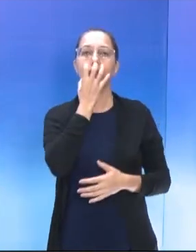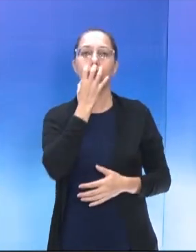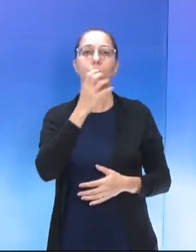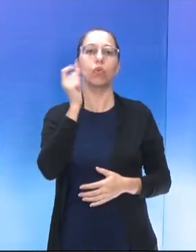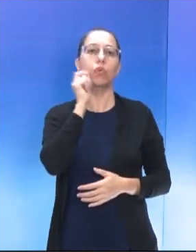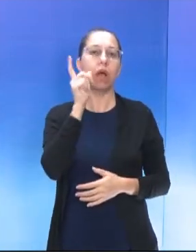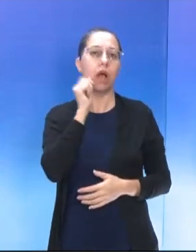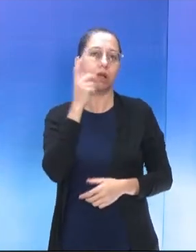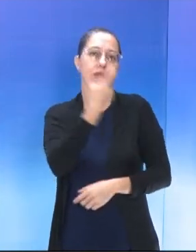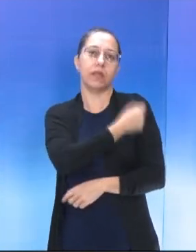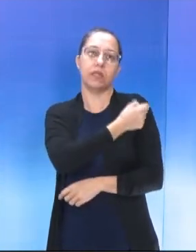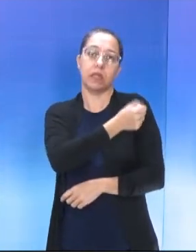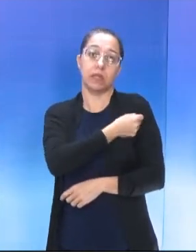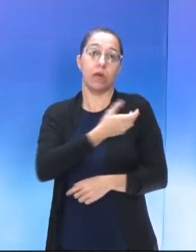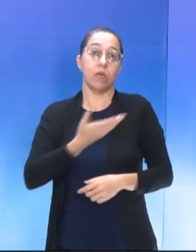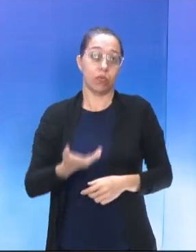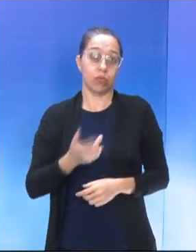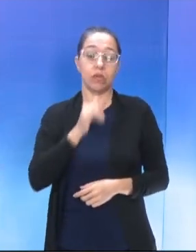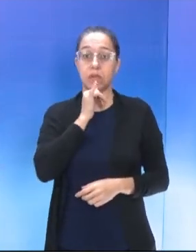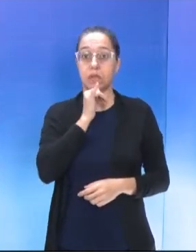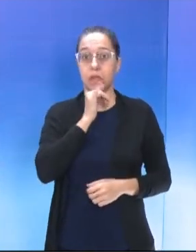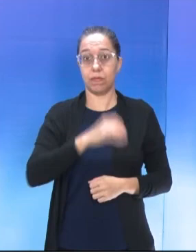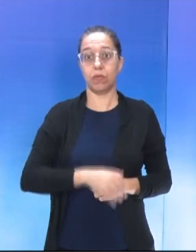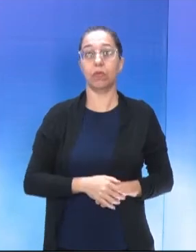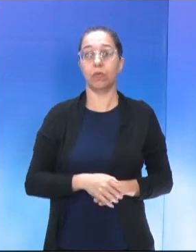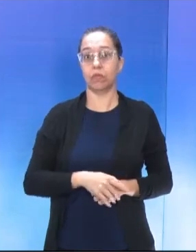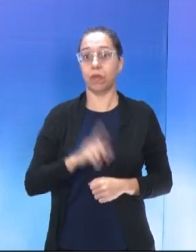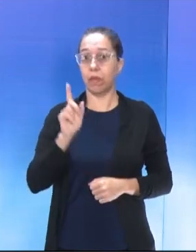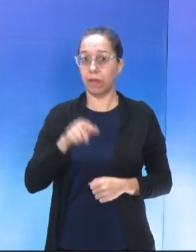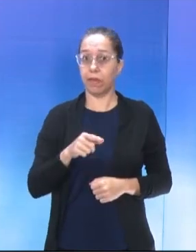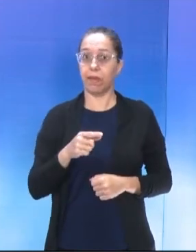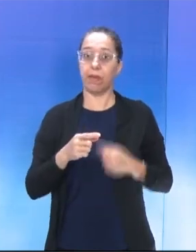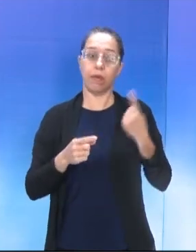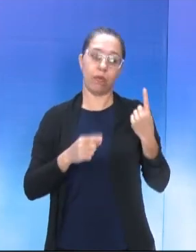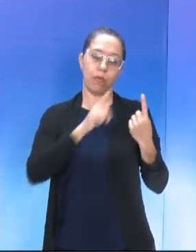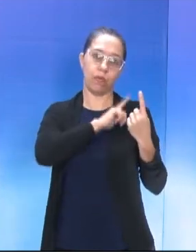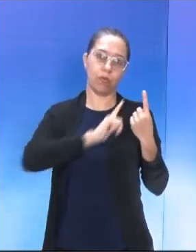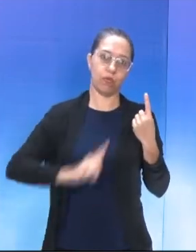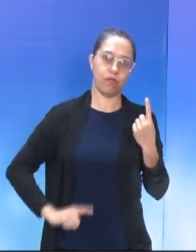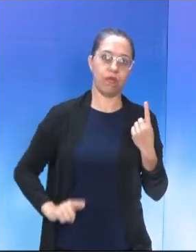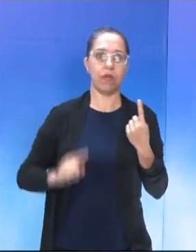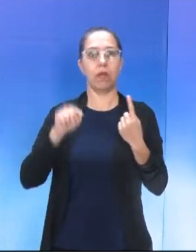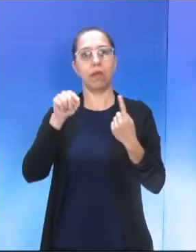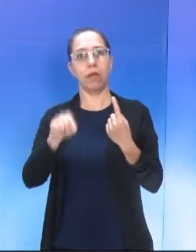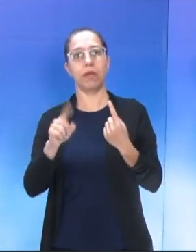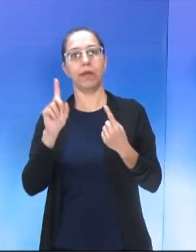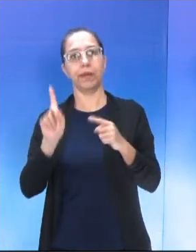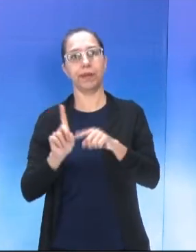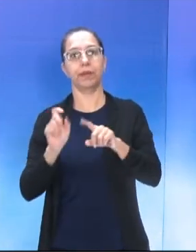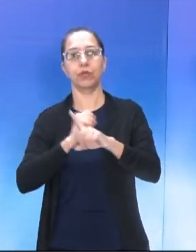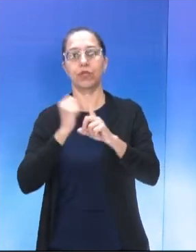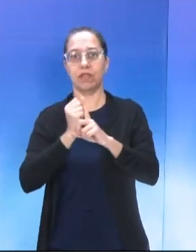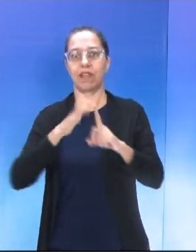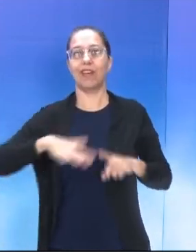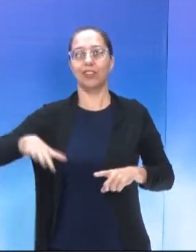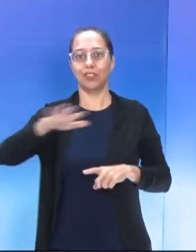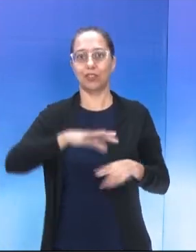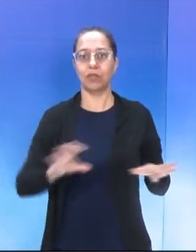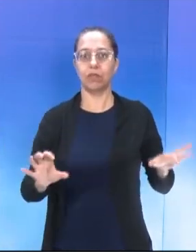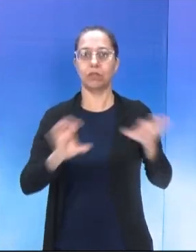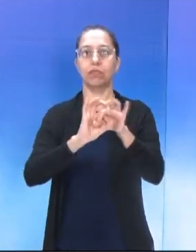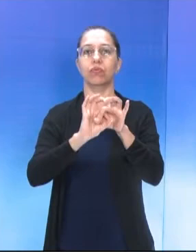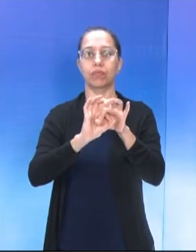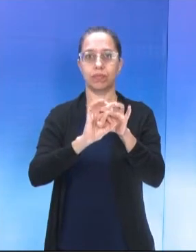que sejam vacinados. Exemplo, estou dando um exemplo aqui por alto, do que é uma ação feita e